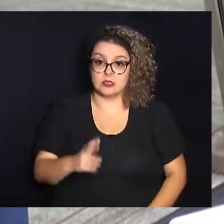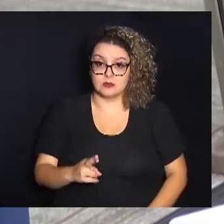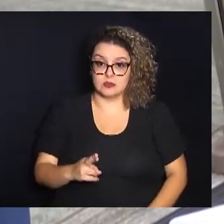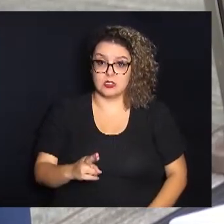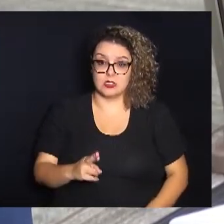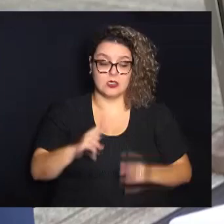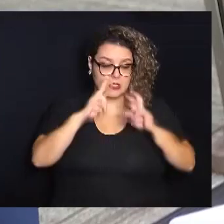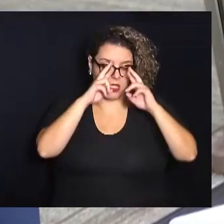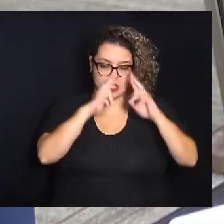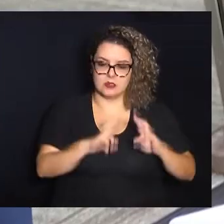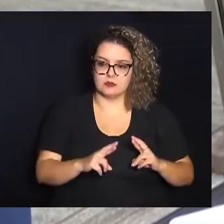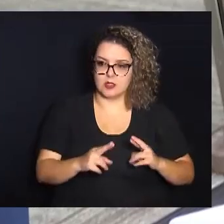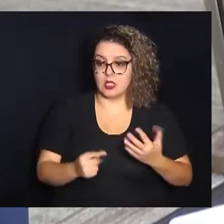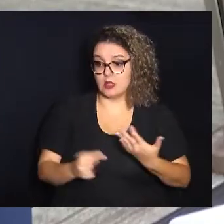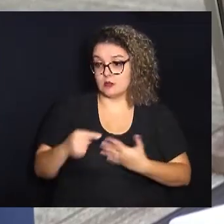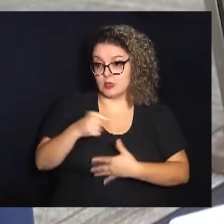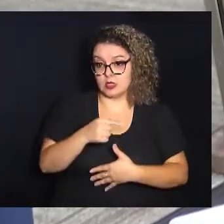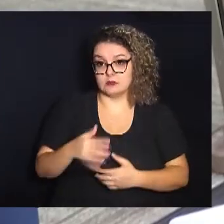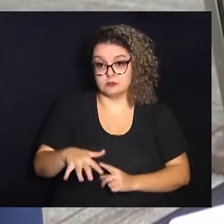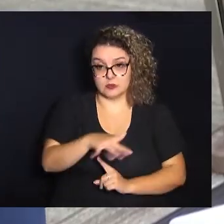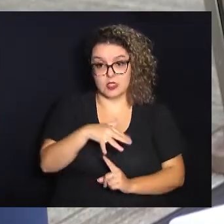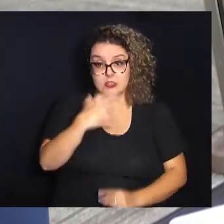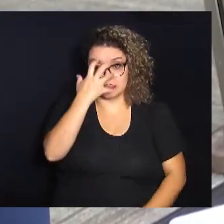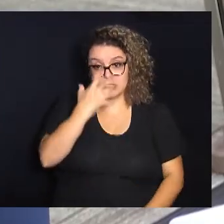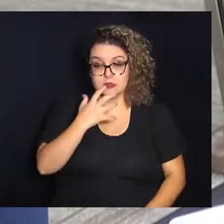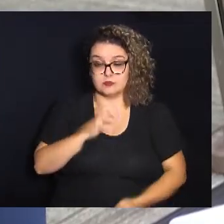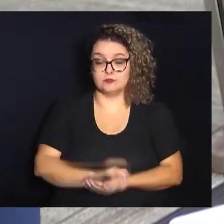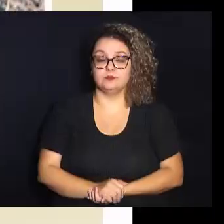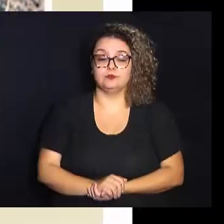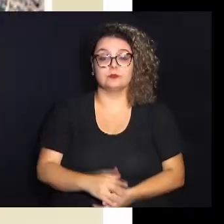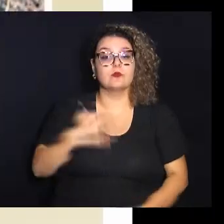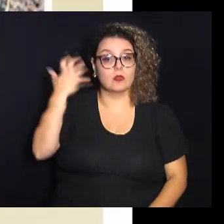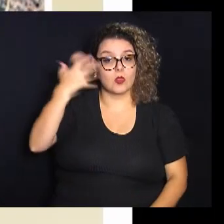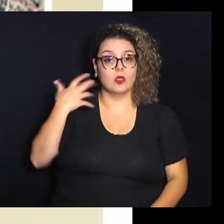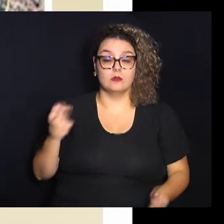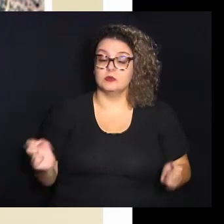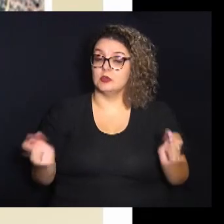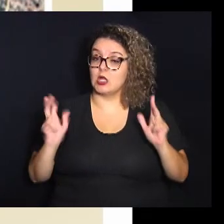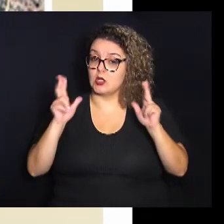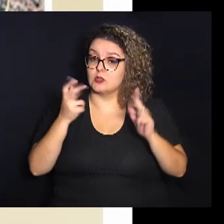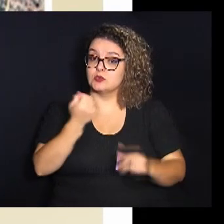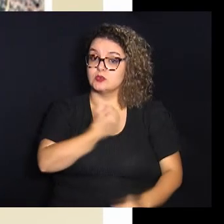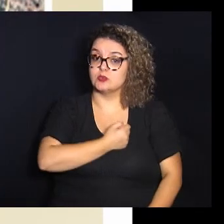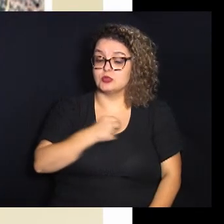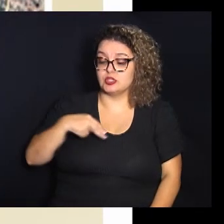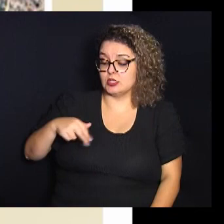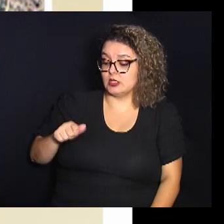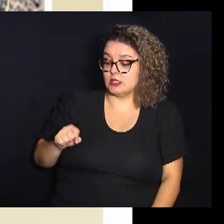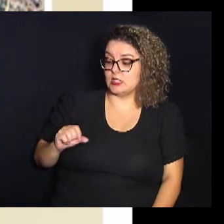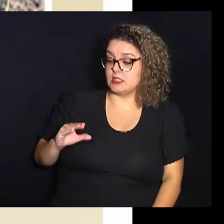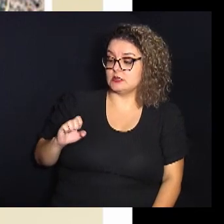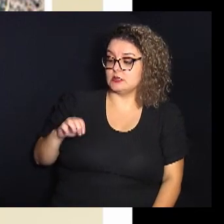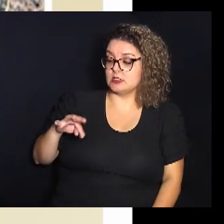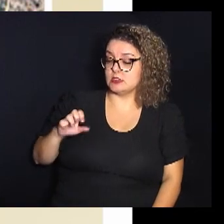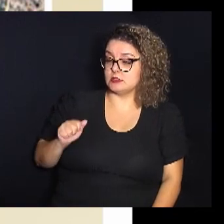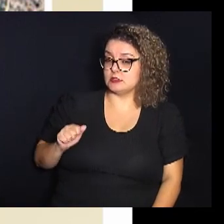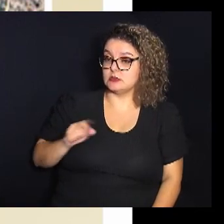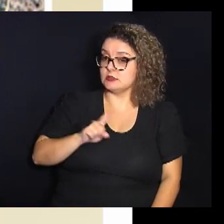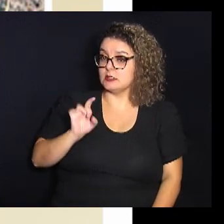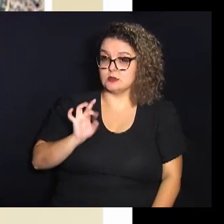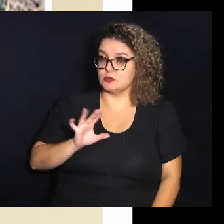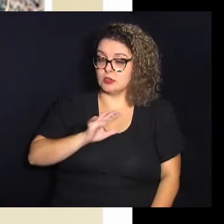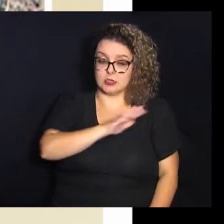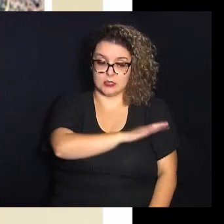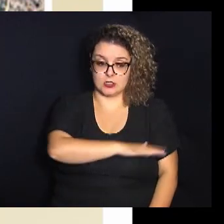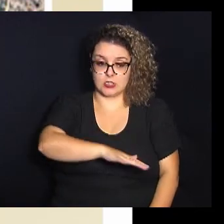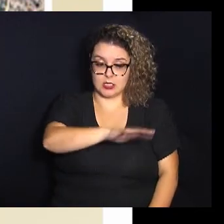sem responder e sem respeitar requisitos ambientais muito sérios. Guida Calisto alertou para o grande número de nascentes, não só